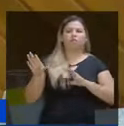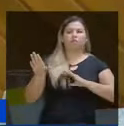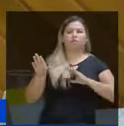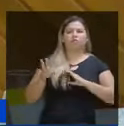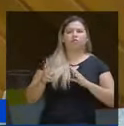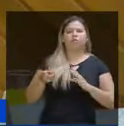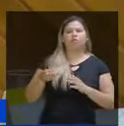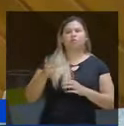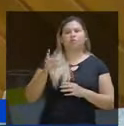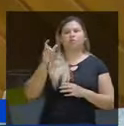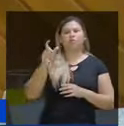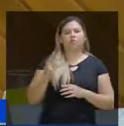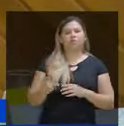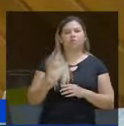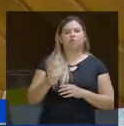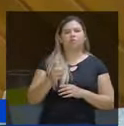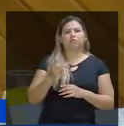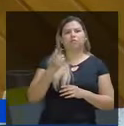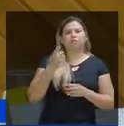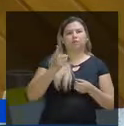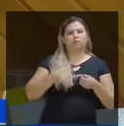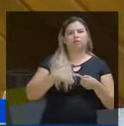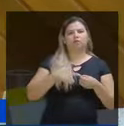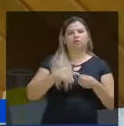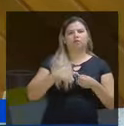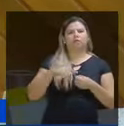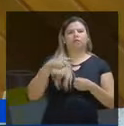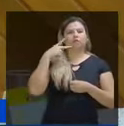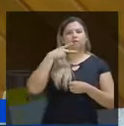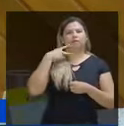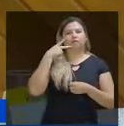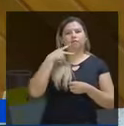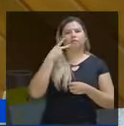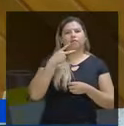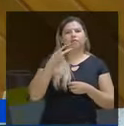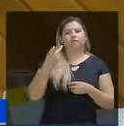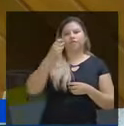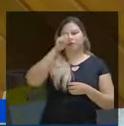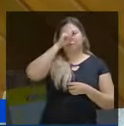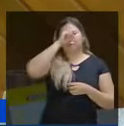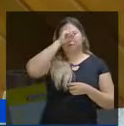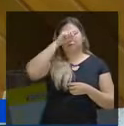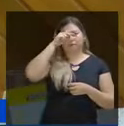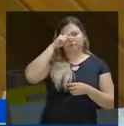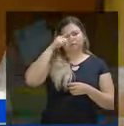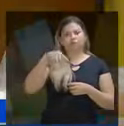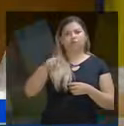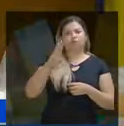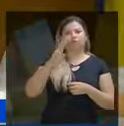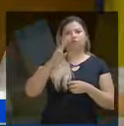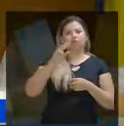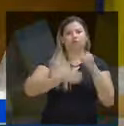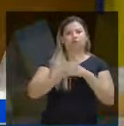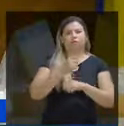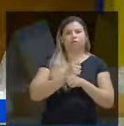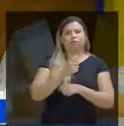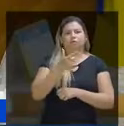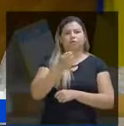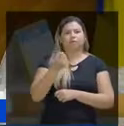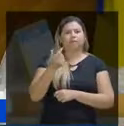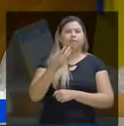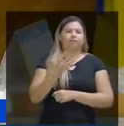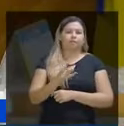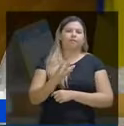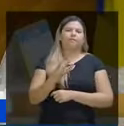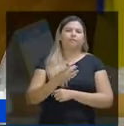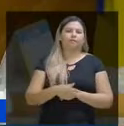Dias Neves Bittencourt ao cargo de vereador pela União Brasil nas eleições municipais de 2024. É como voto. Foco no